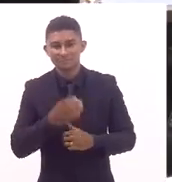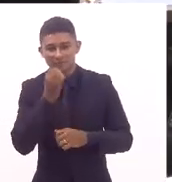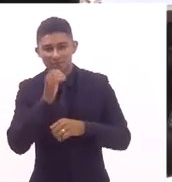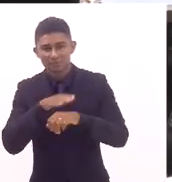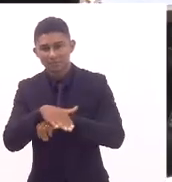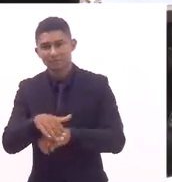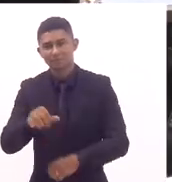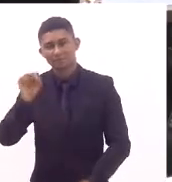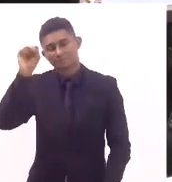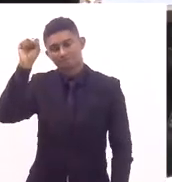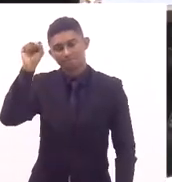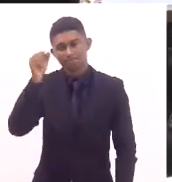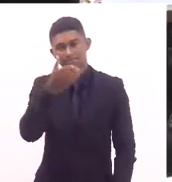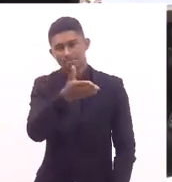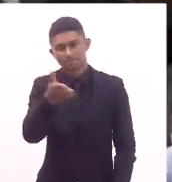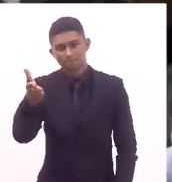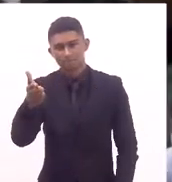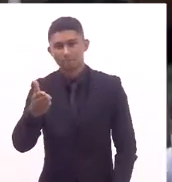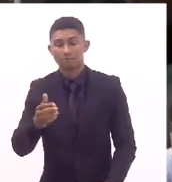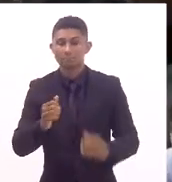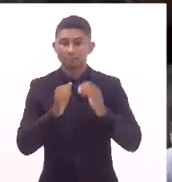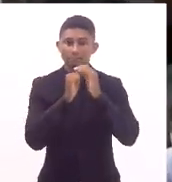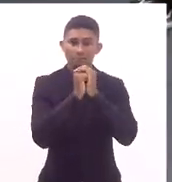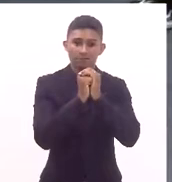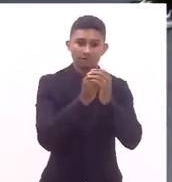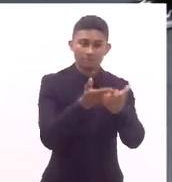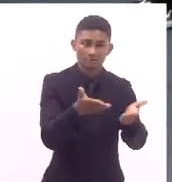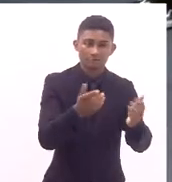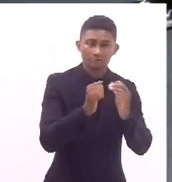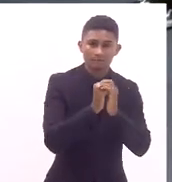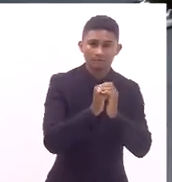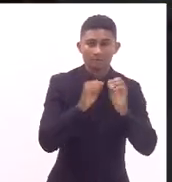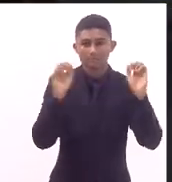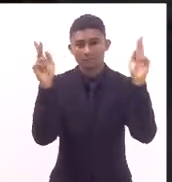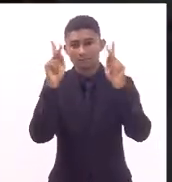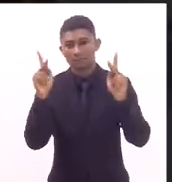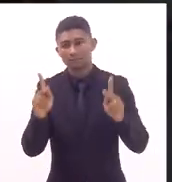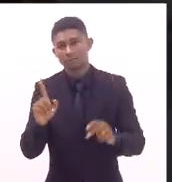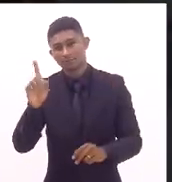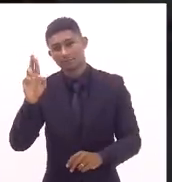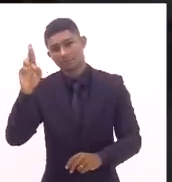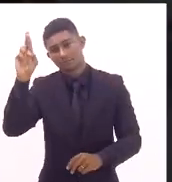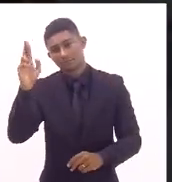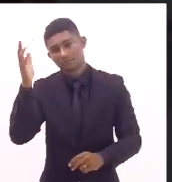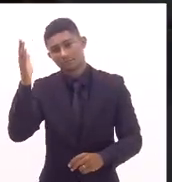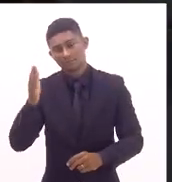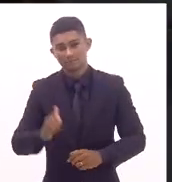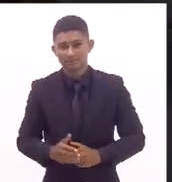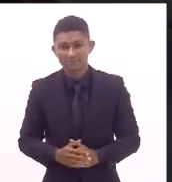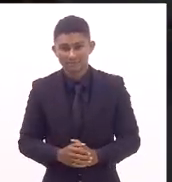noite axé pra quem é de axé Amém pra quem é de Amém a paz do Senhor